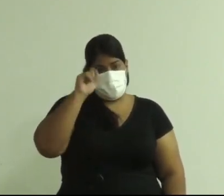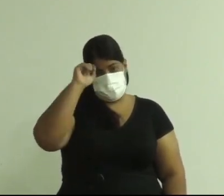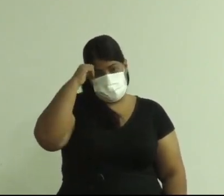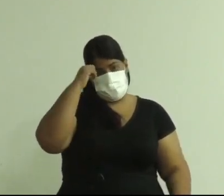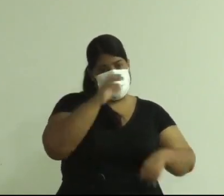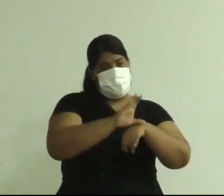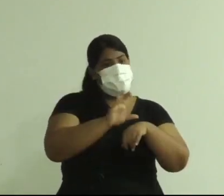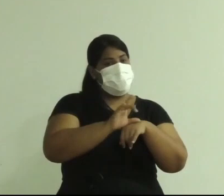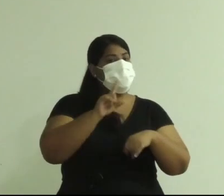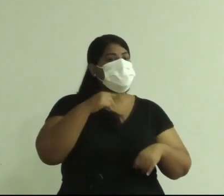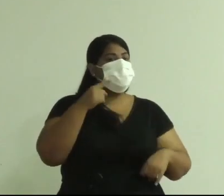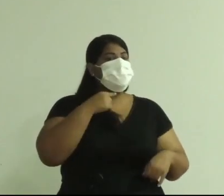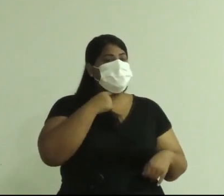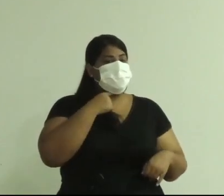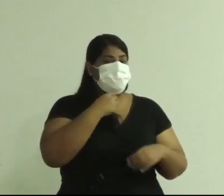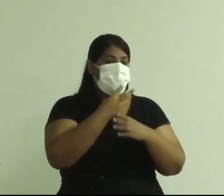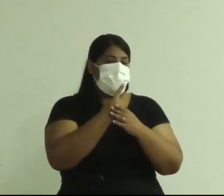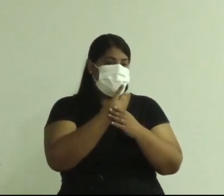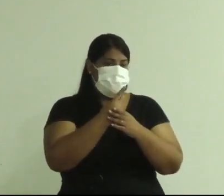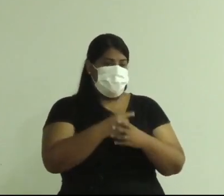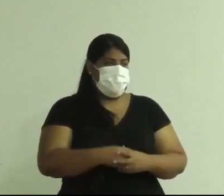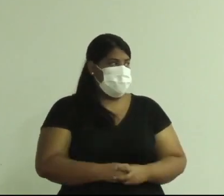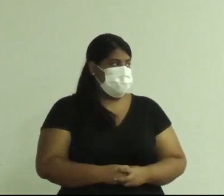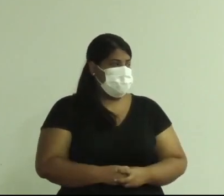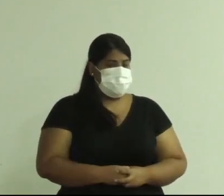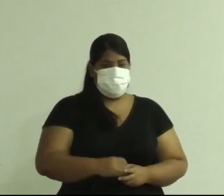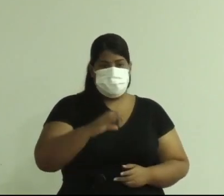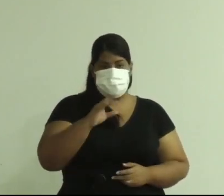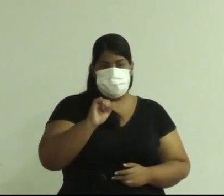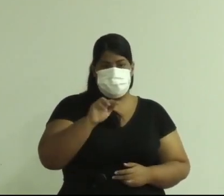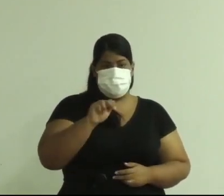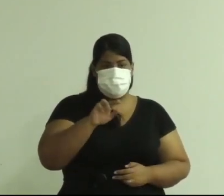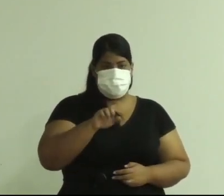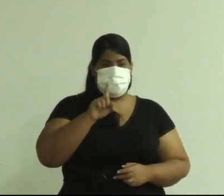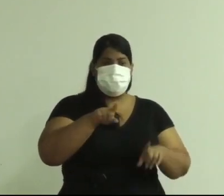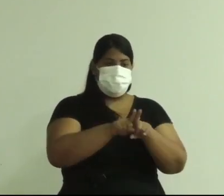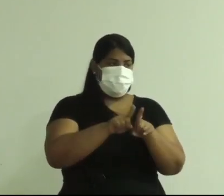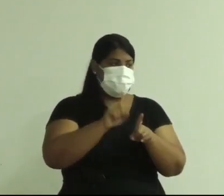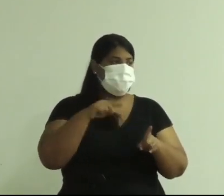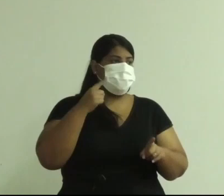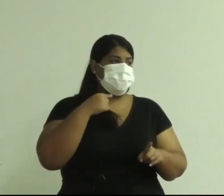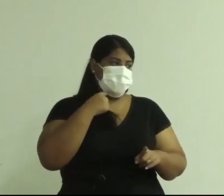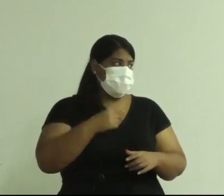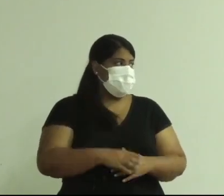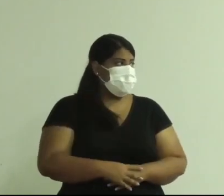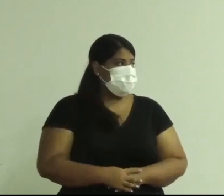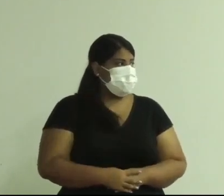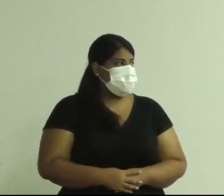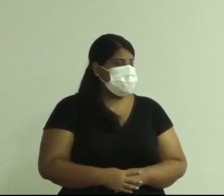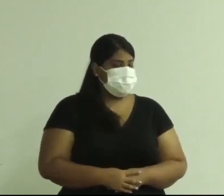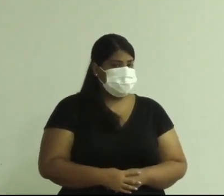curso de Direito da Universidade Federal de Pernambuco, Ciane Neves, que também é advogada.